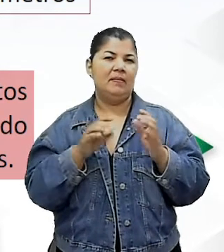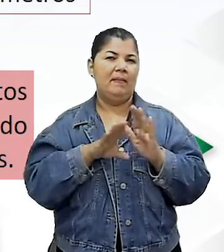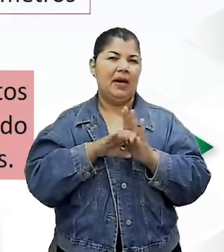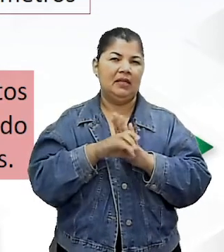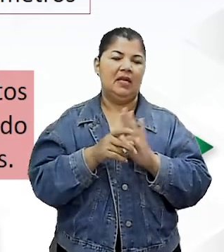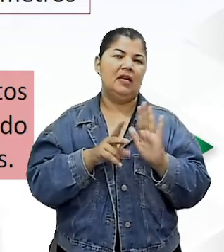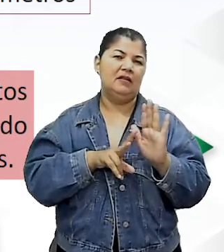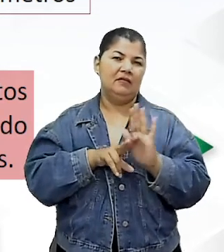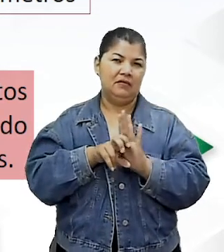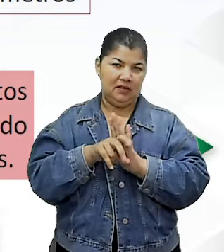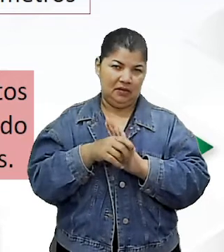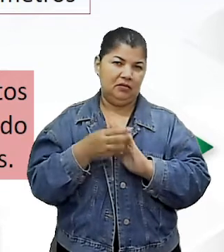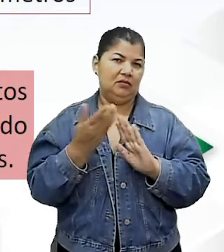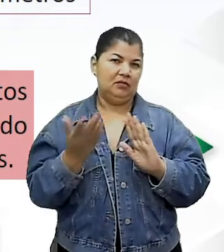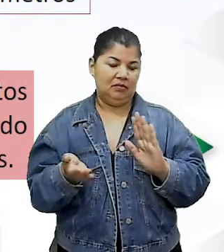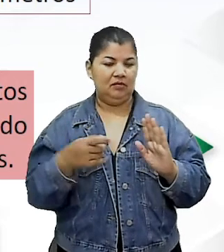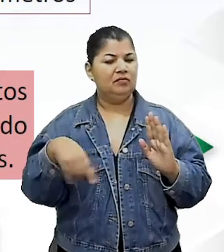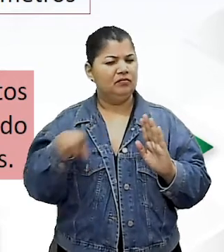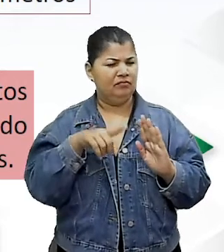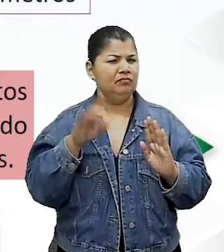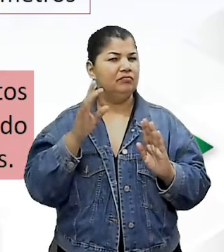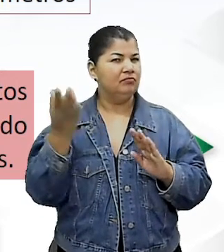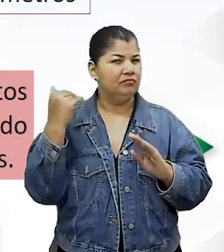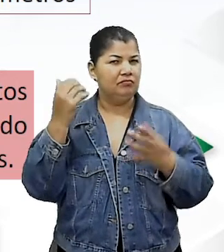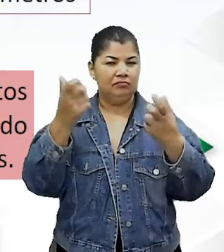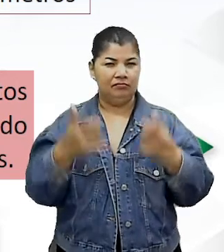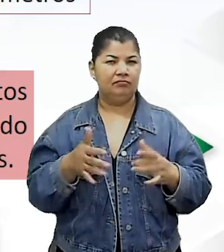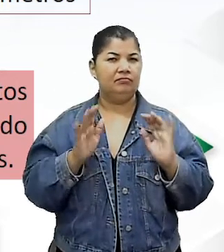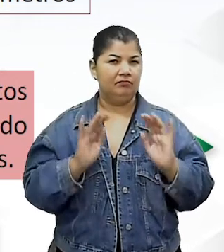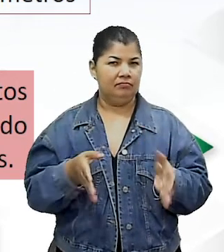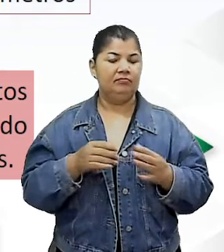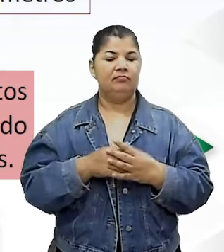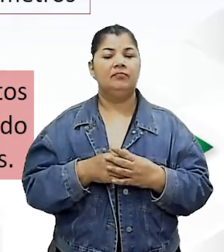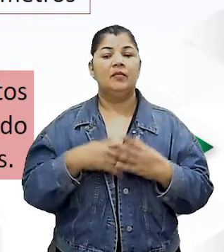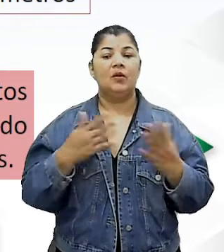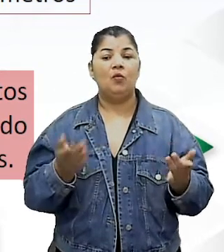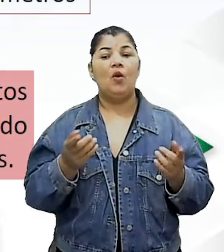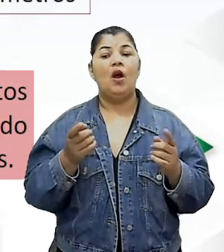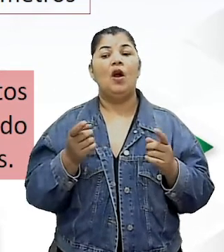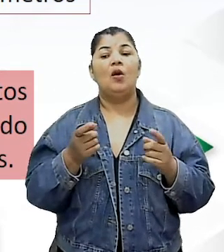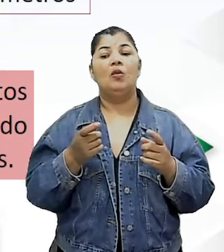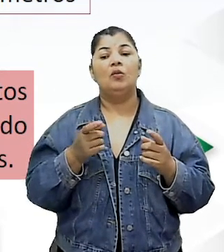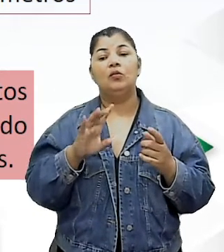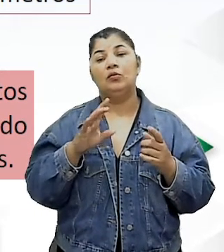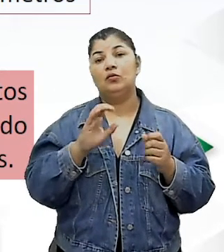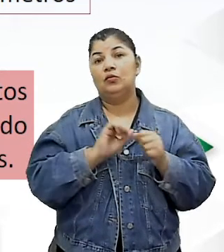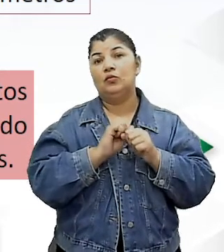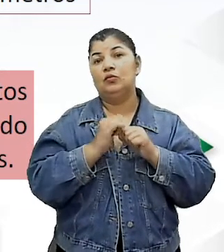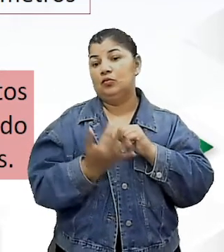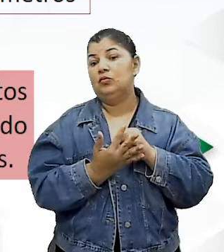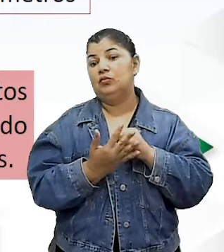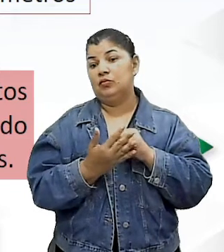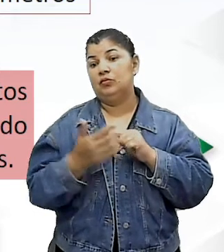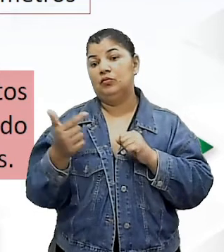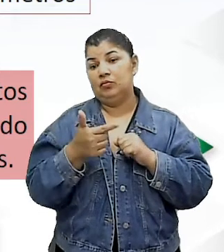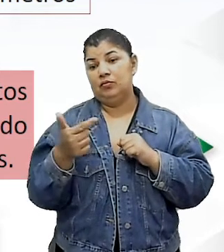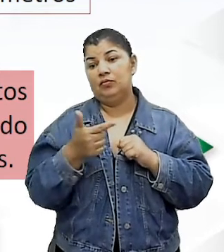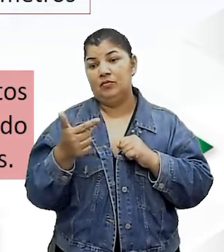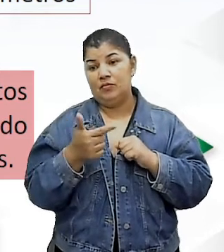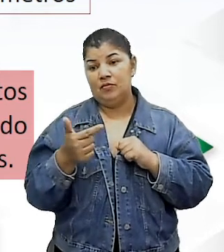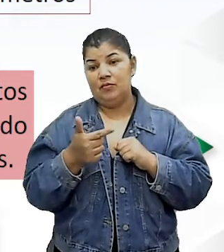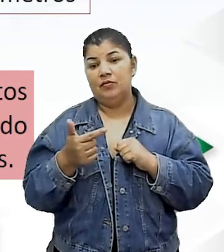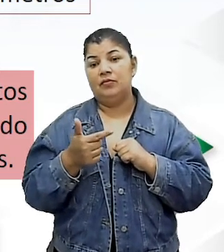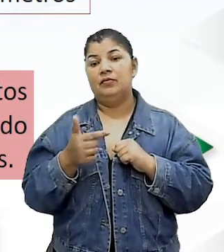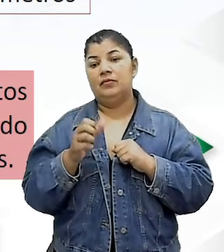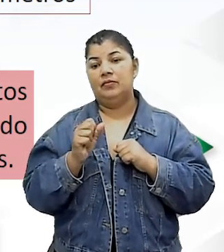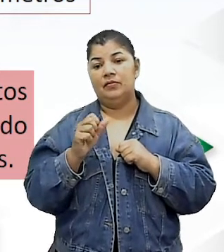videoaula anterior, é só para você não esquecer, tá? Qual é o tamanho da SARS-CoV-2, né? Que a gente tem